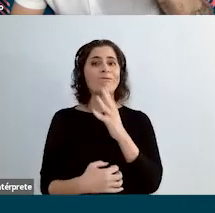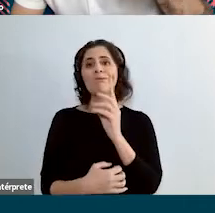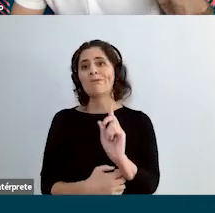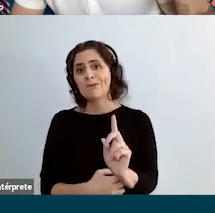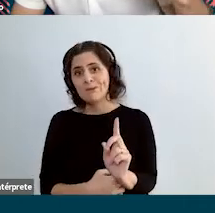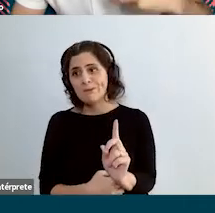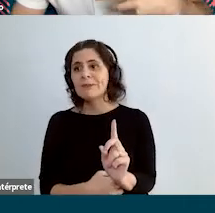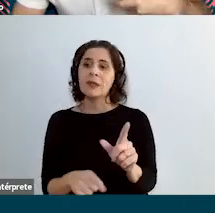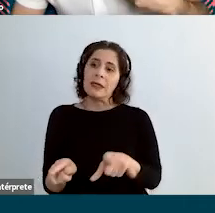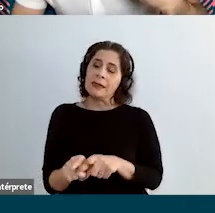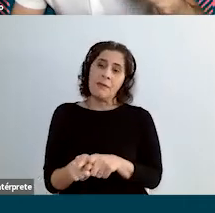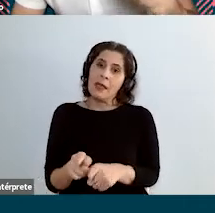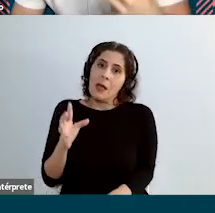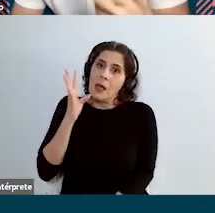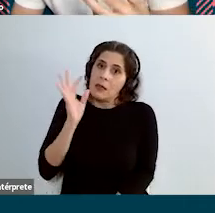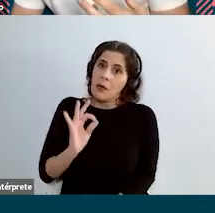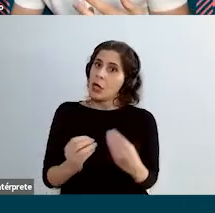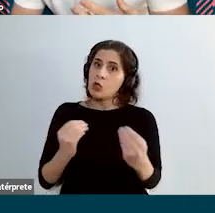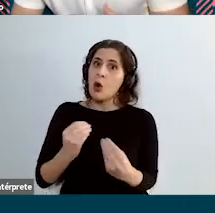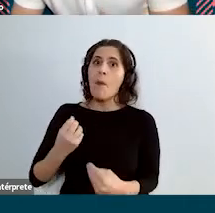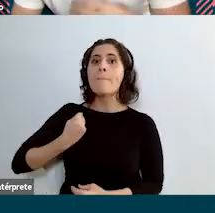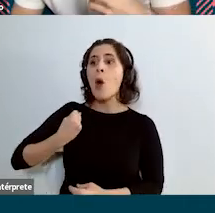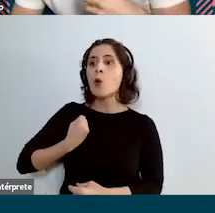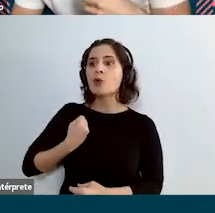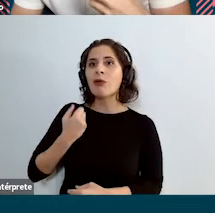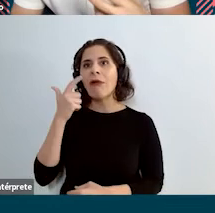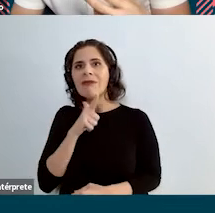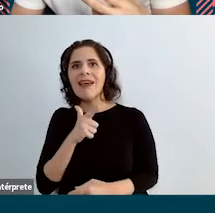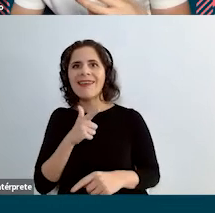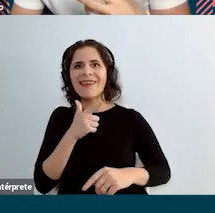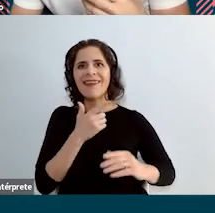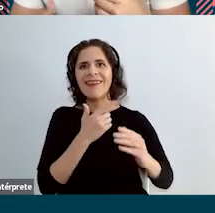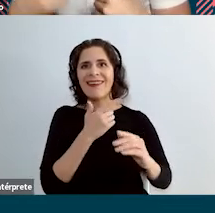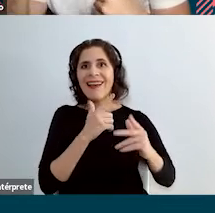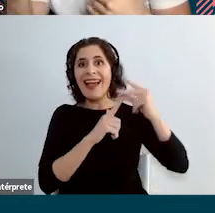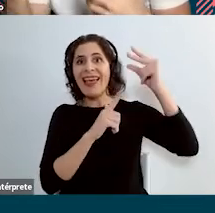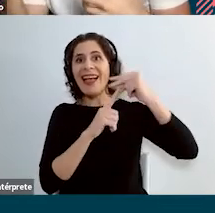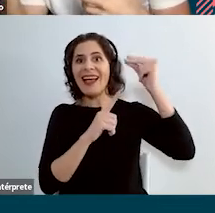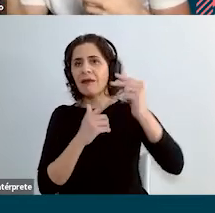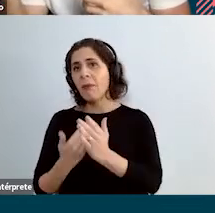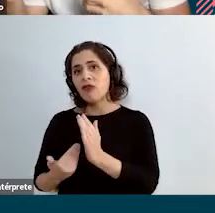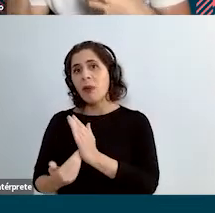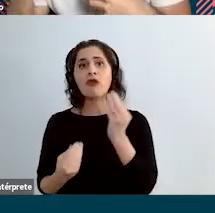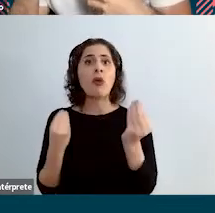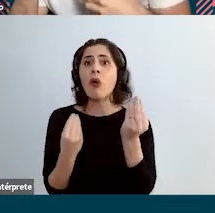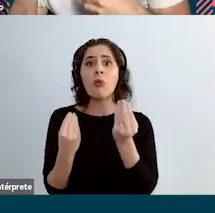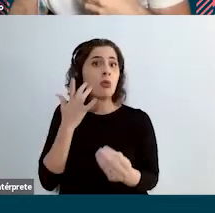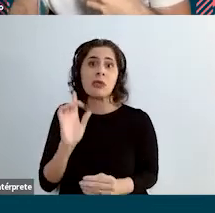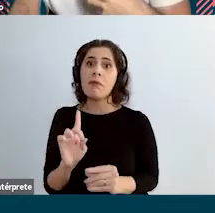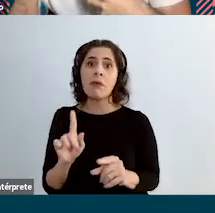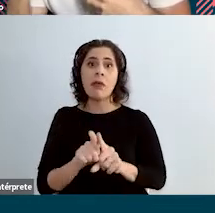não conseguiam entender qual que era a forma de pontuação, como ganhava ou perdia, como era gerado o ranking,